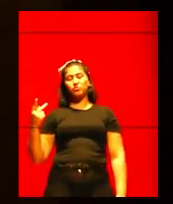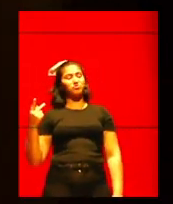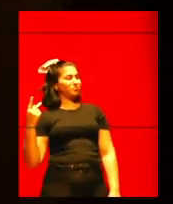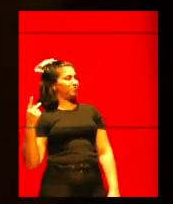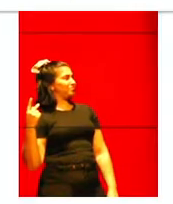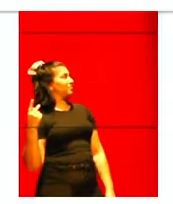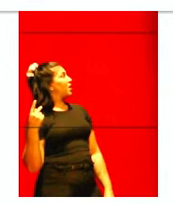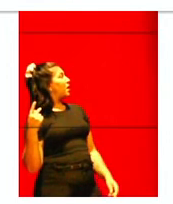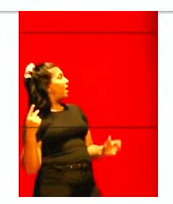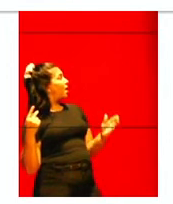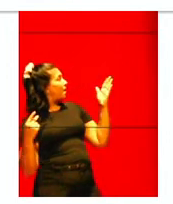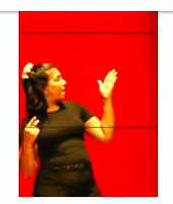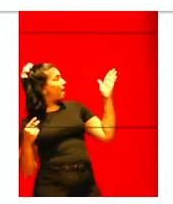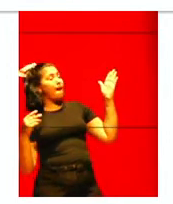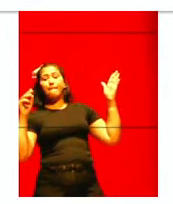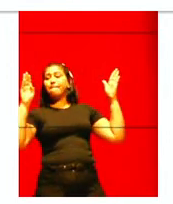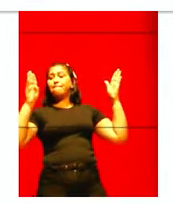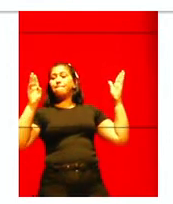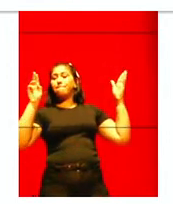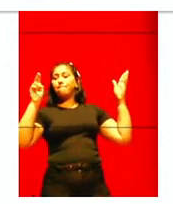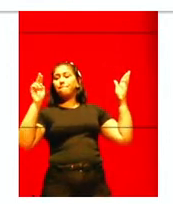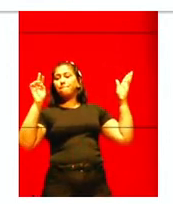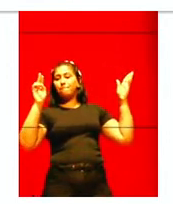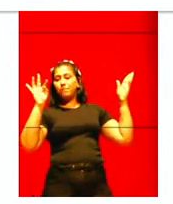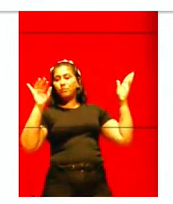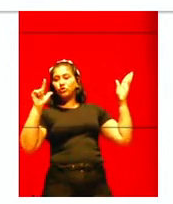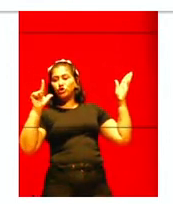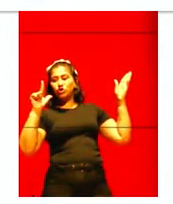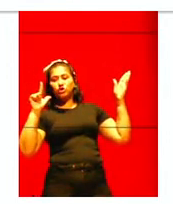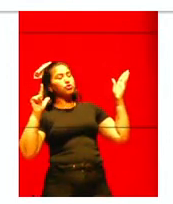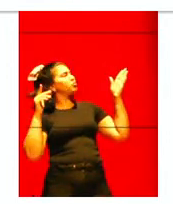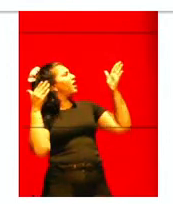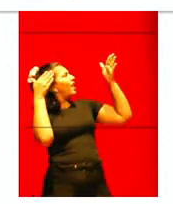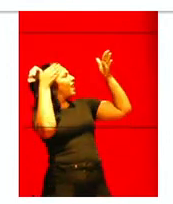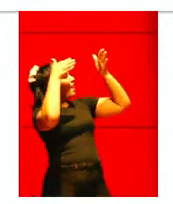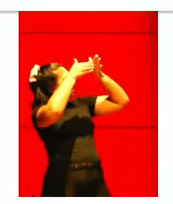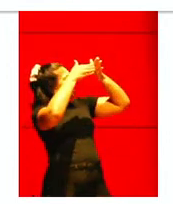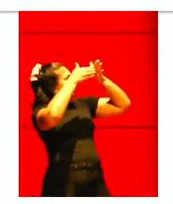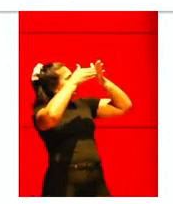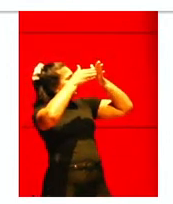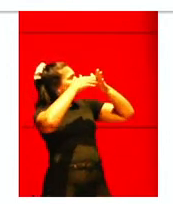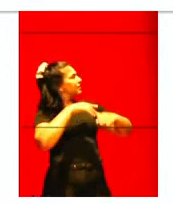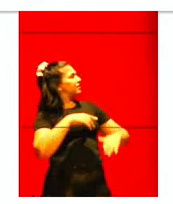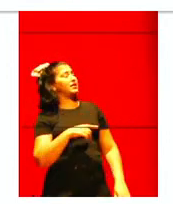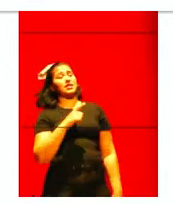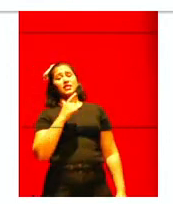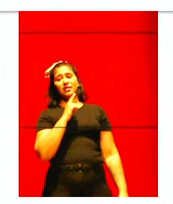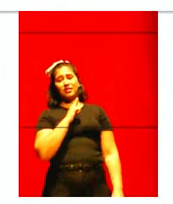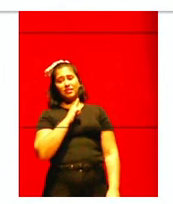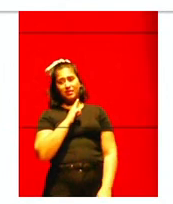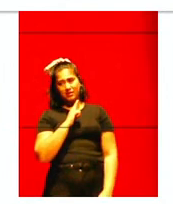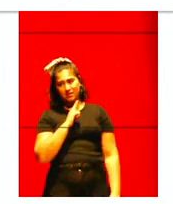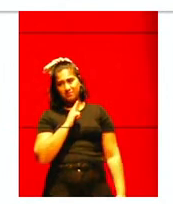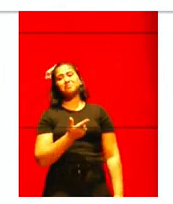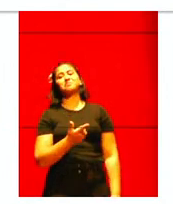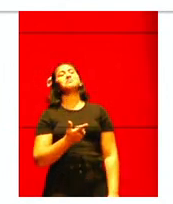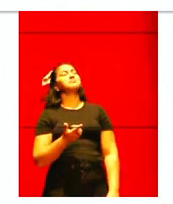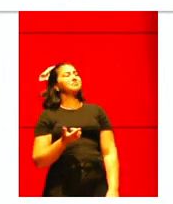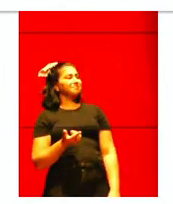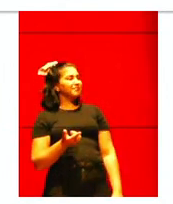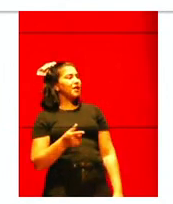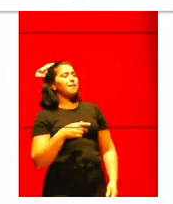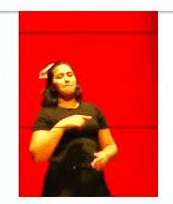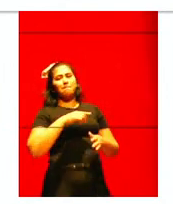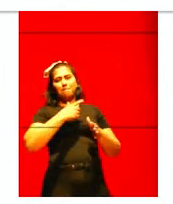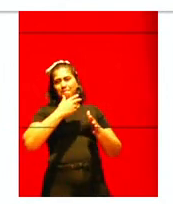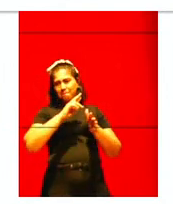butil, a gente tem o terbutil, o isobutil e o tecbutil. Pessoal, além dessas, tem